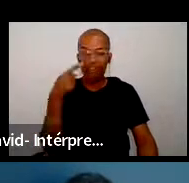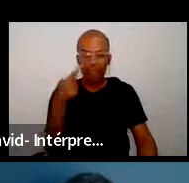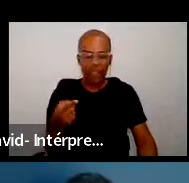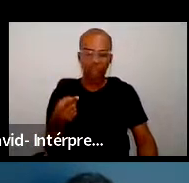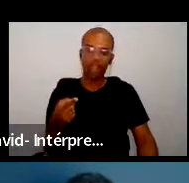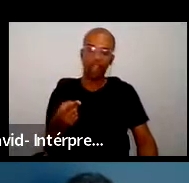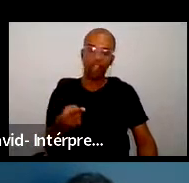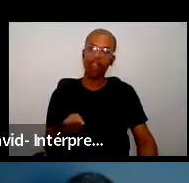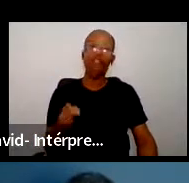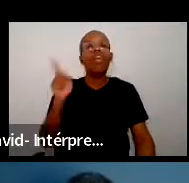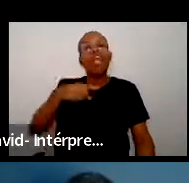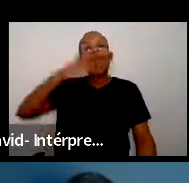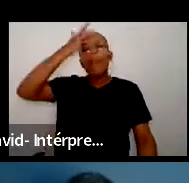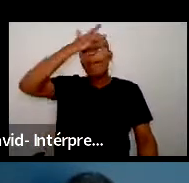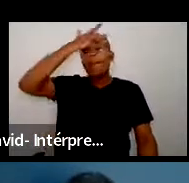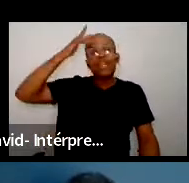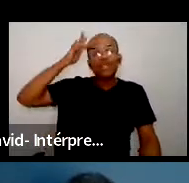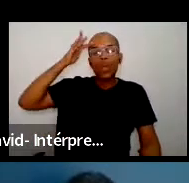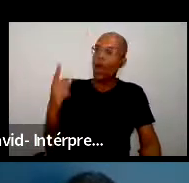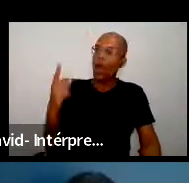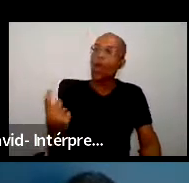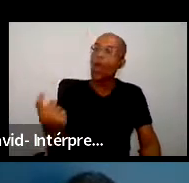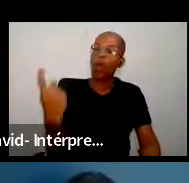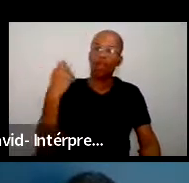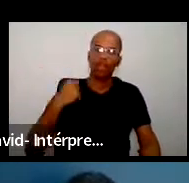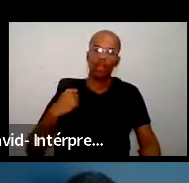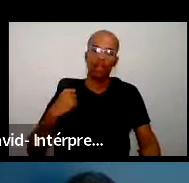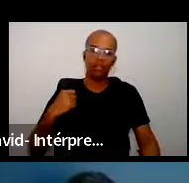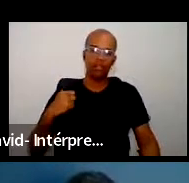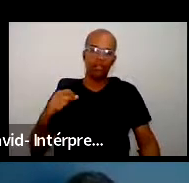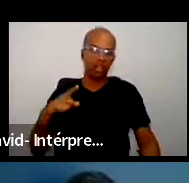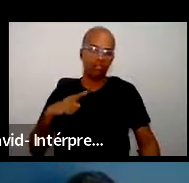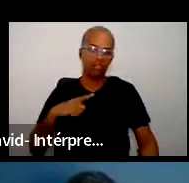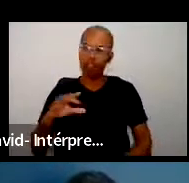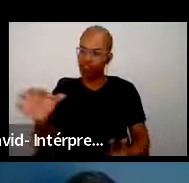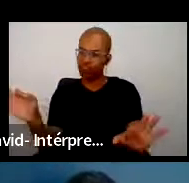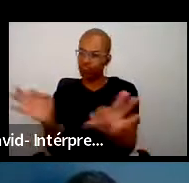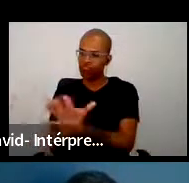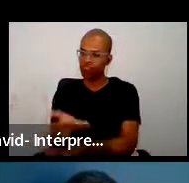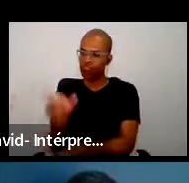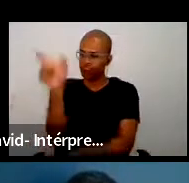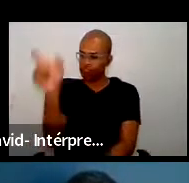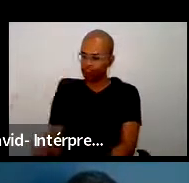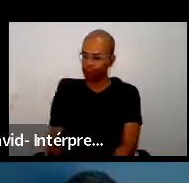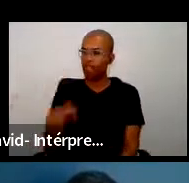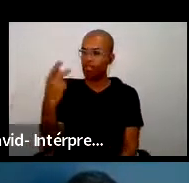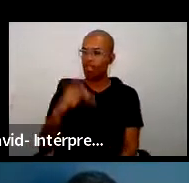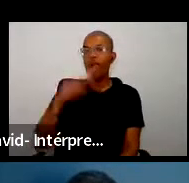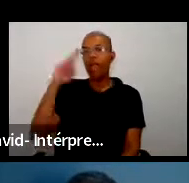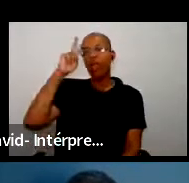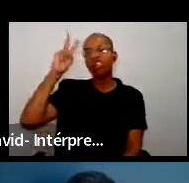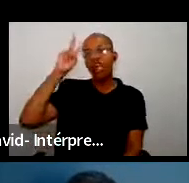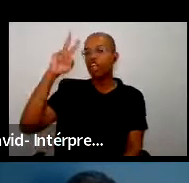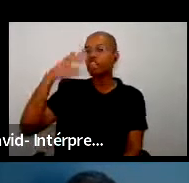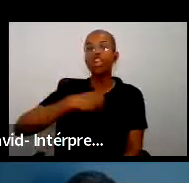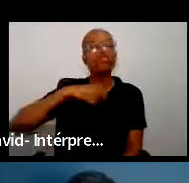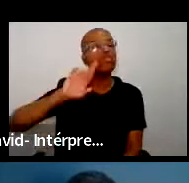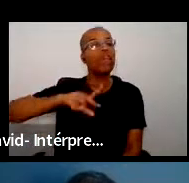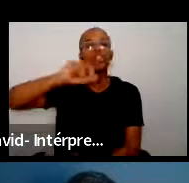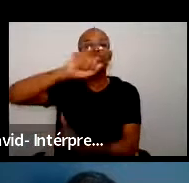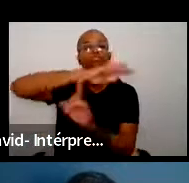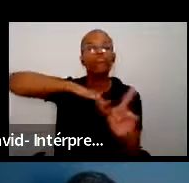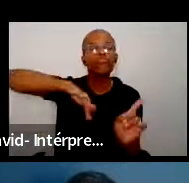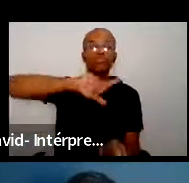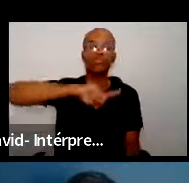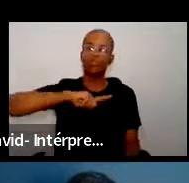uma pessoa singular, que se constituiu socio-historicamente de modos diferentes. As pessoas